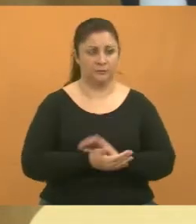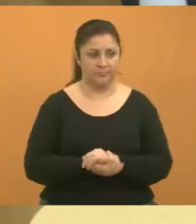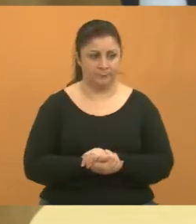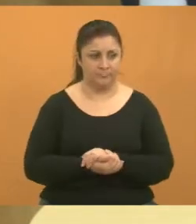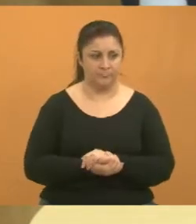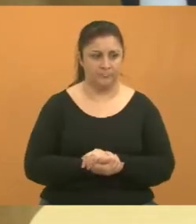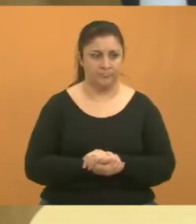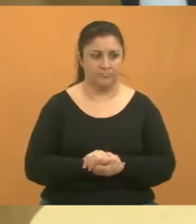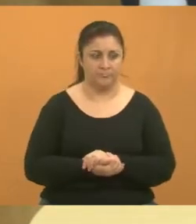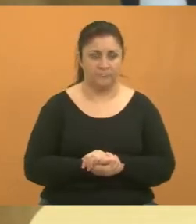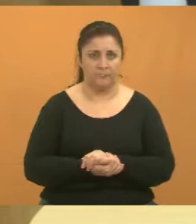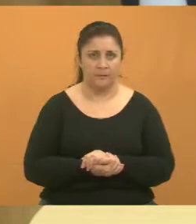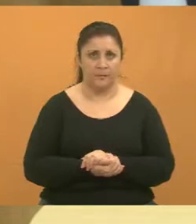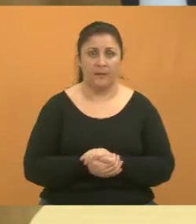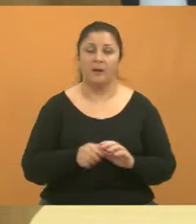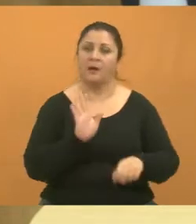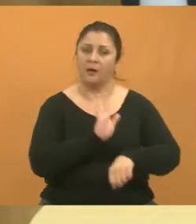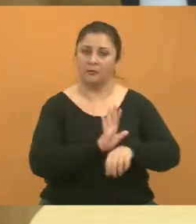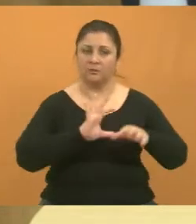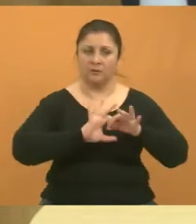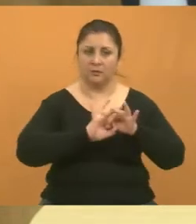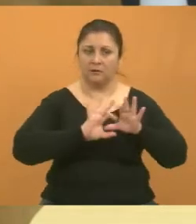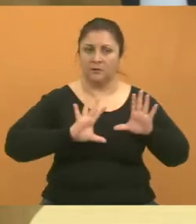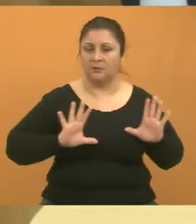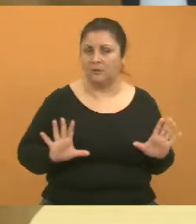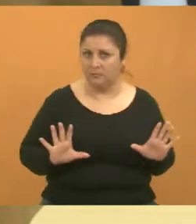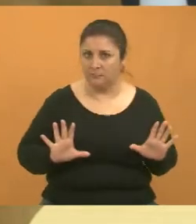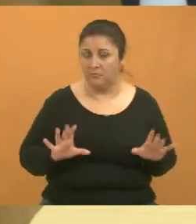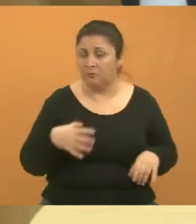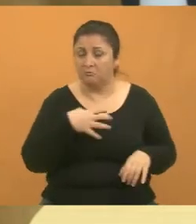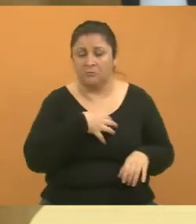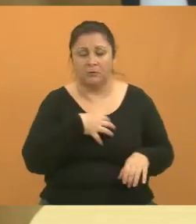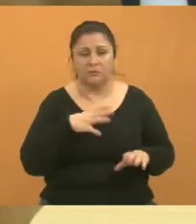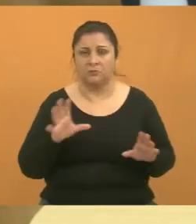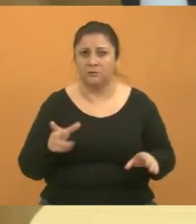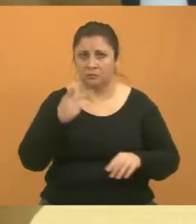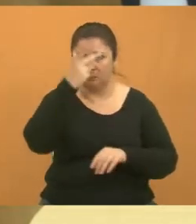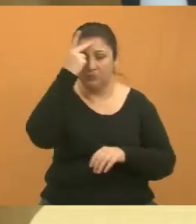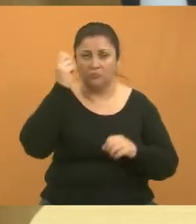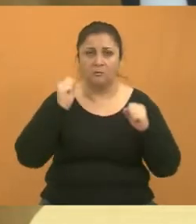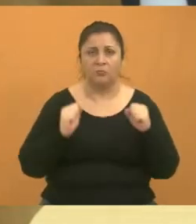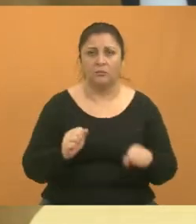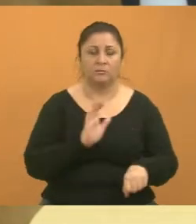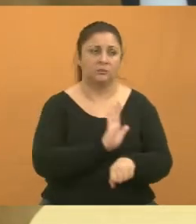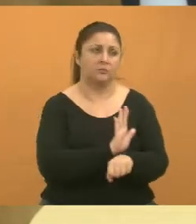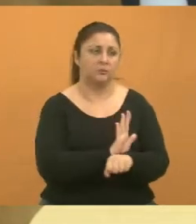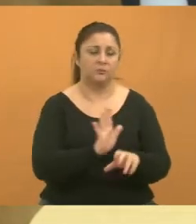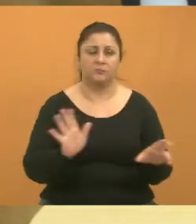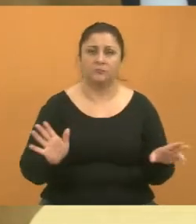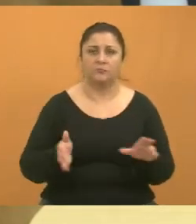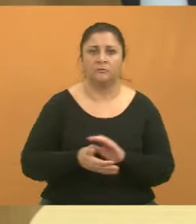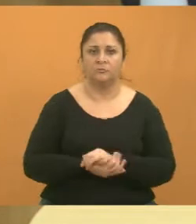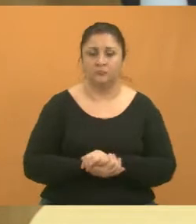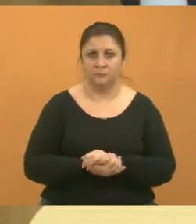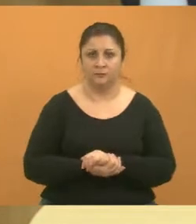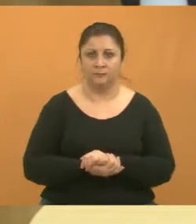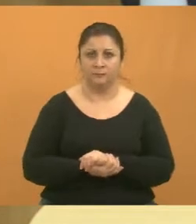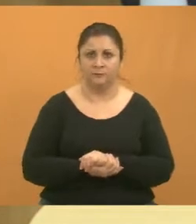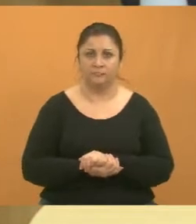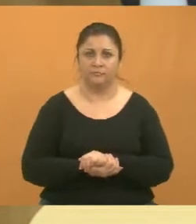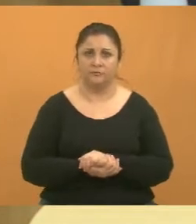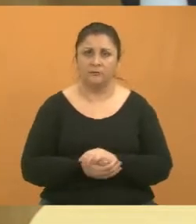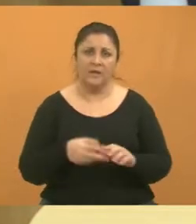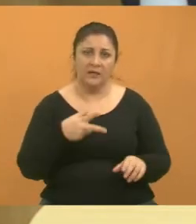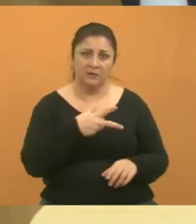Então, essa doação espontânea seria só mais uma forma das pessoas poderem estar ajudando nessas